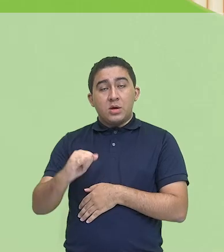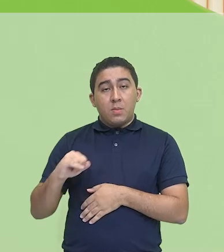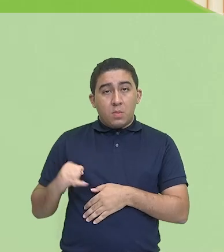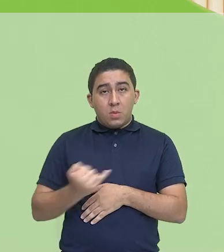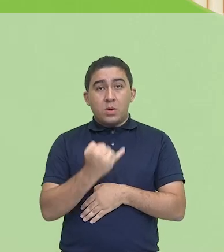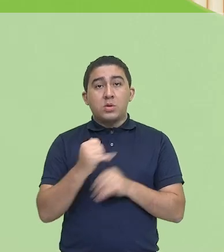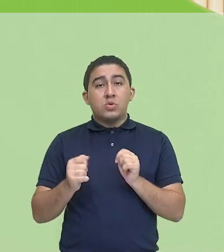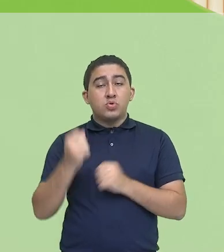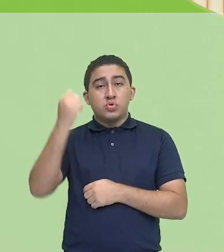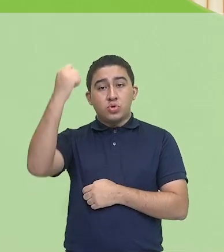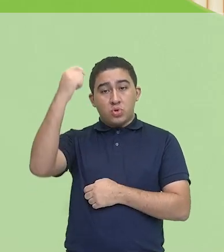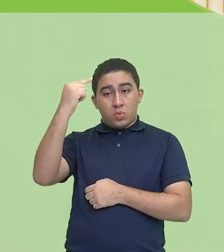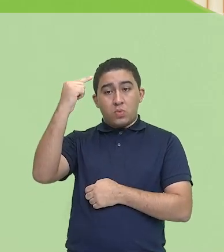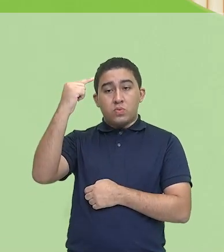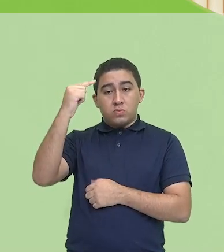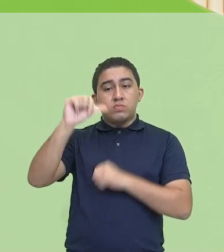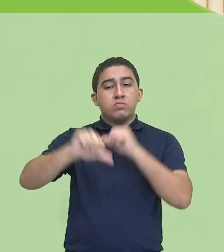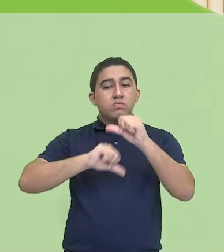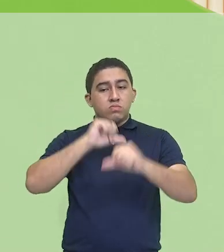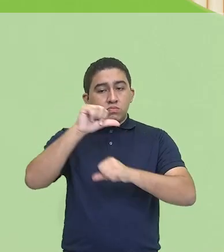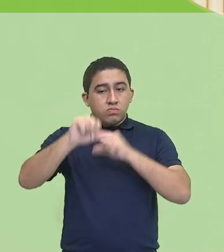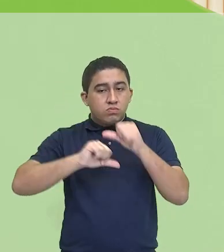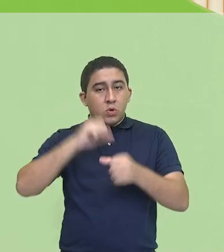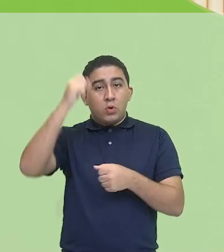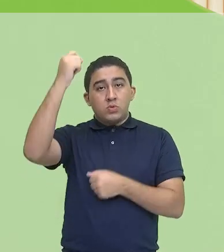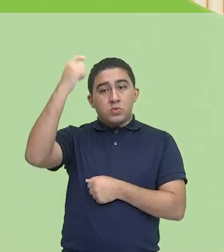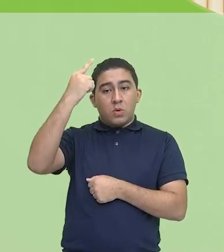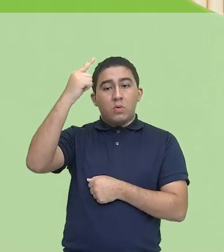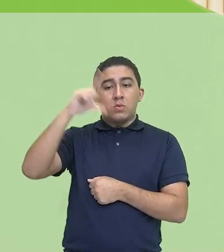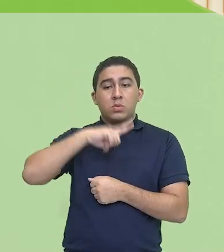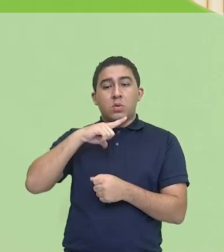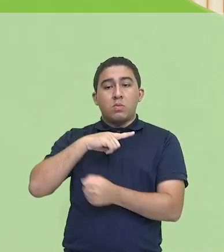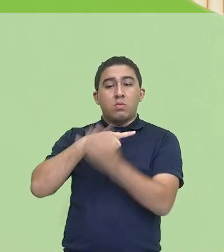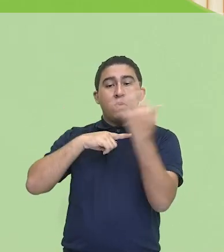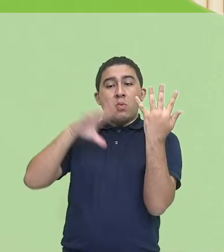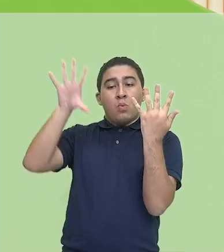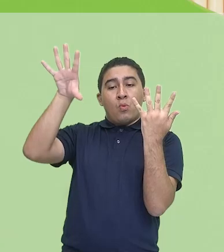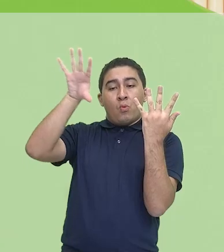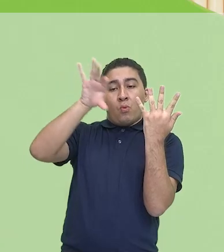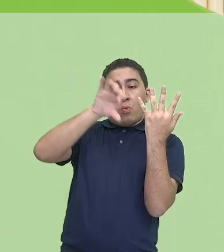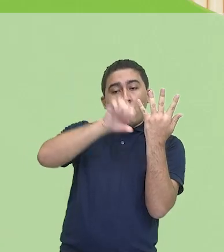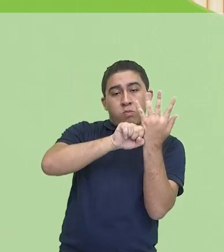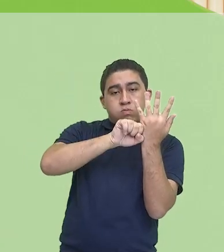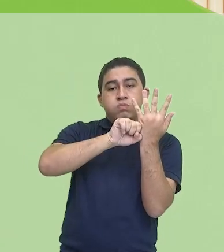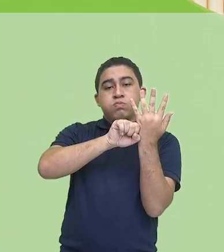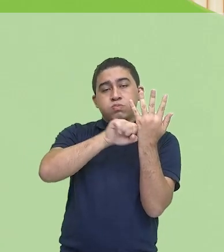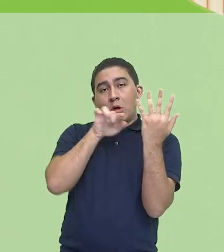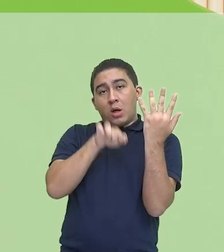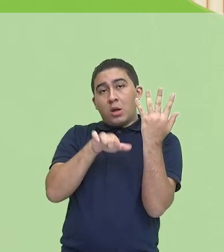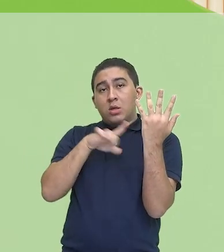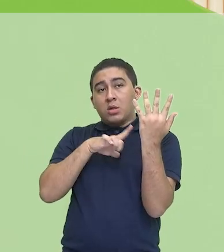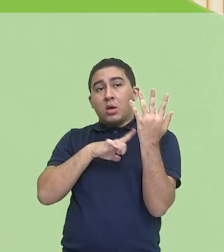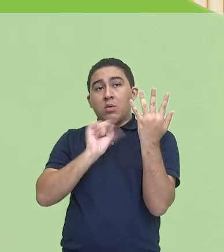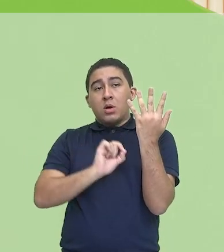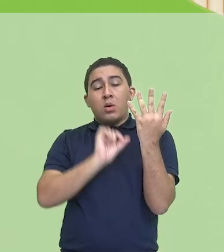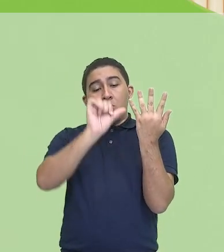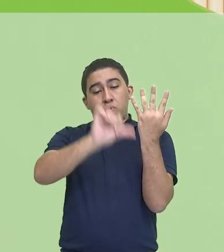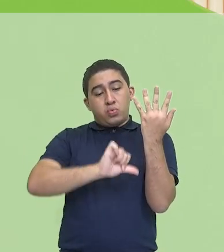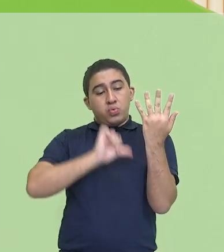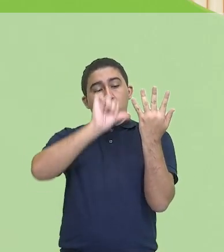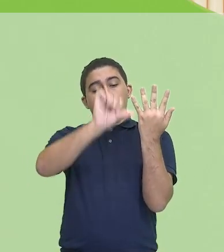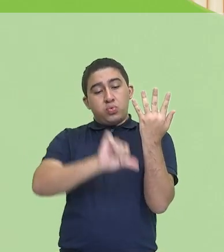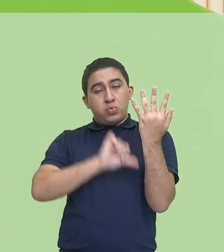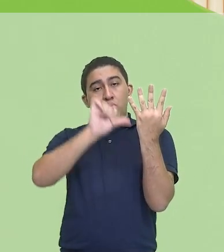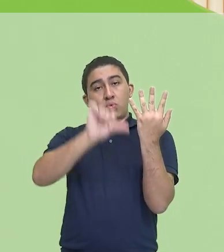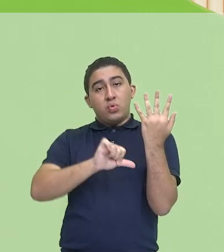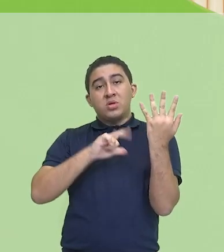solar, né, sendo convertida lá na fase clara, né, ela vai fazer parte da fotólise, da